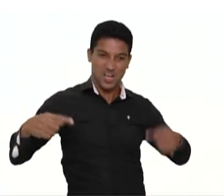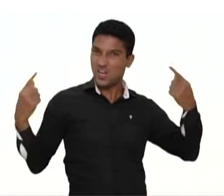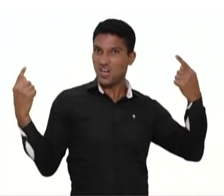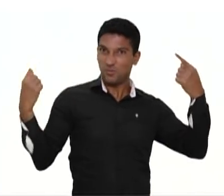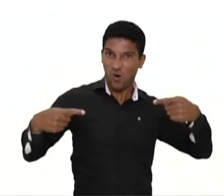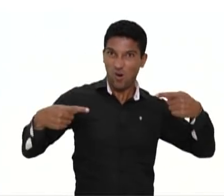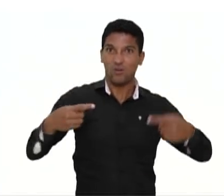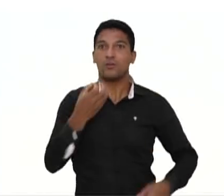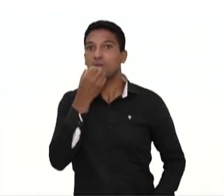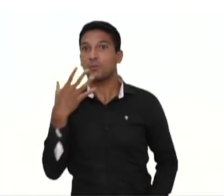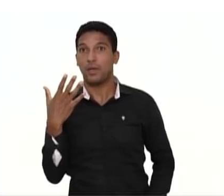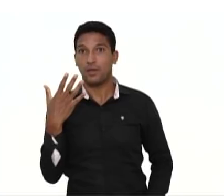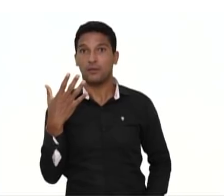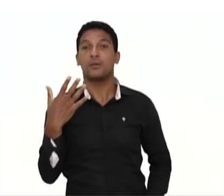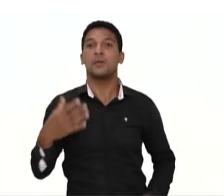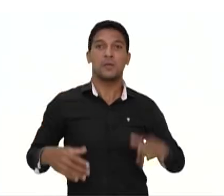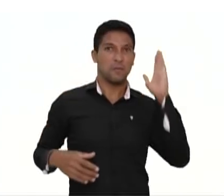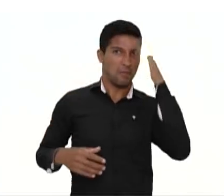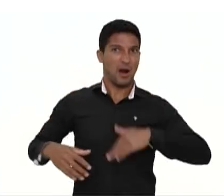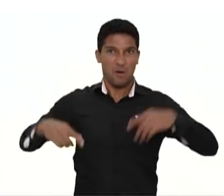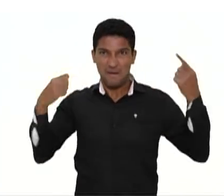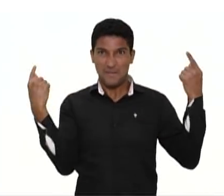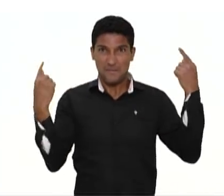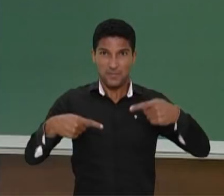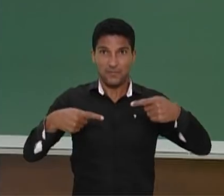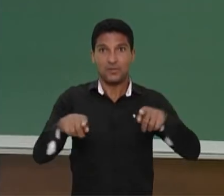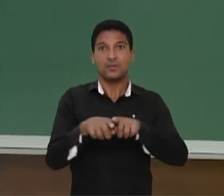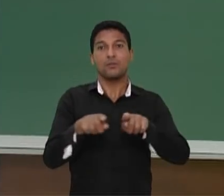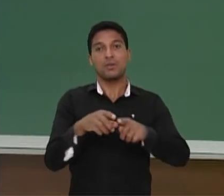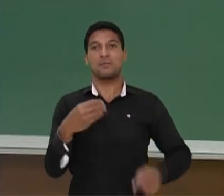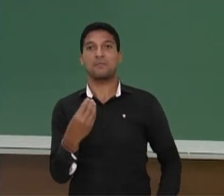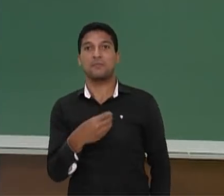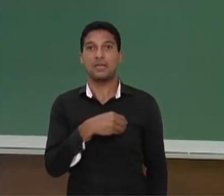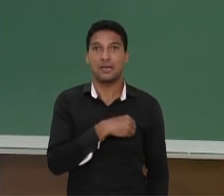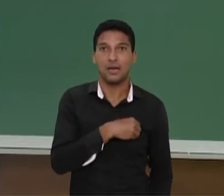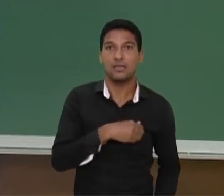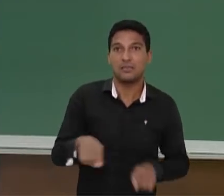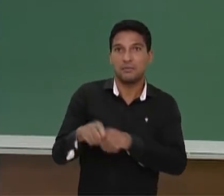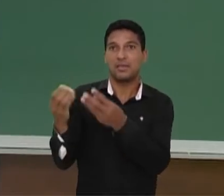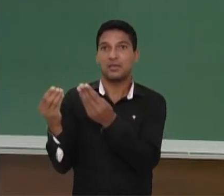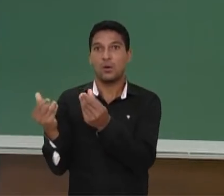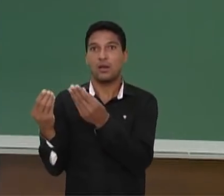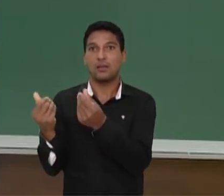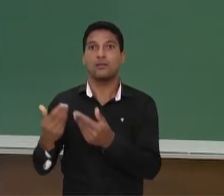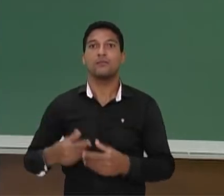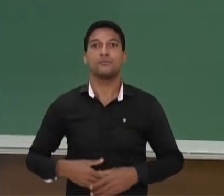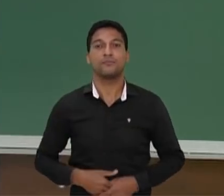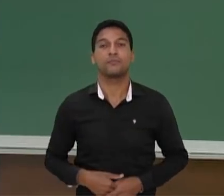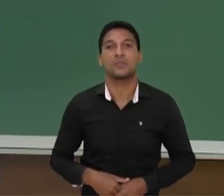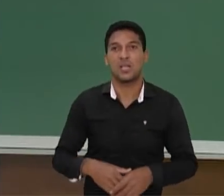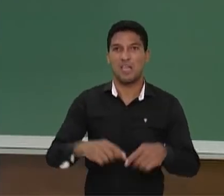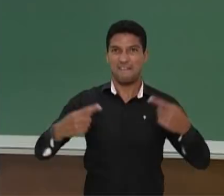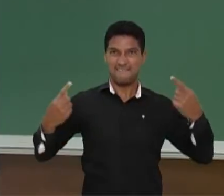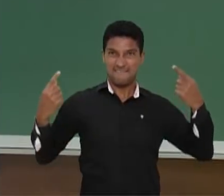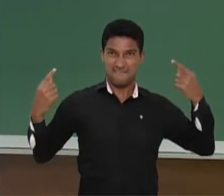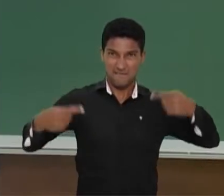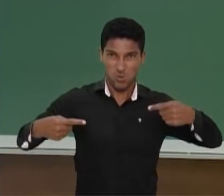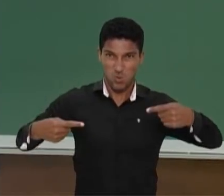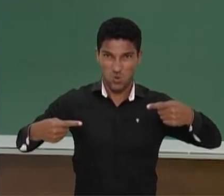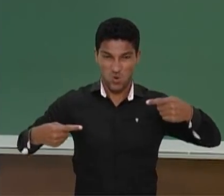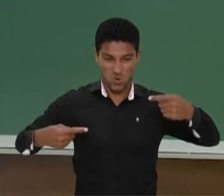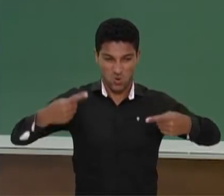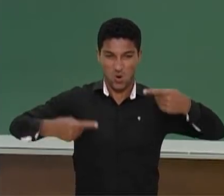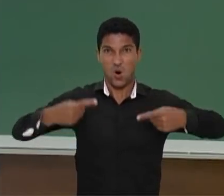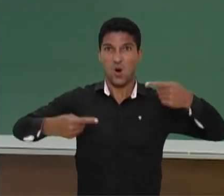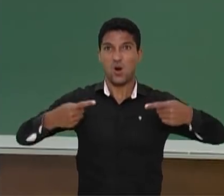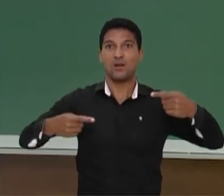e qualidades. Então, como a prof falou, vai trabalhar essa luta do bem e do mal, né? O que pode, né, ser